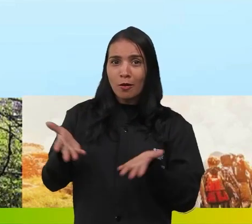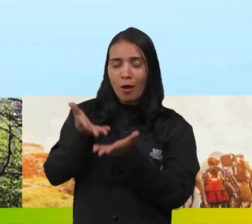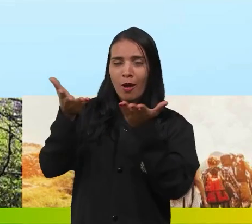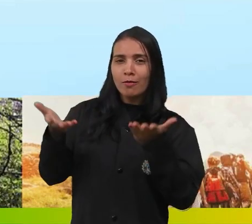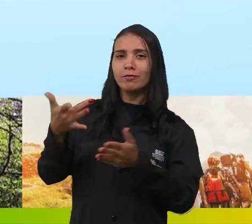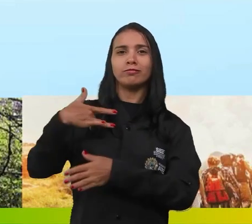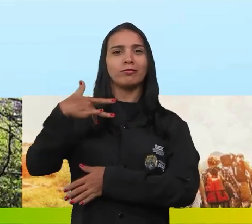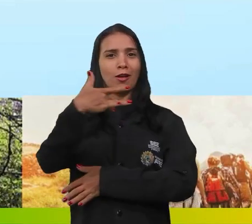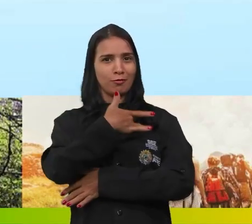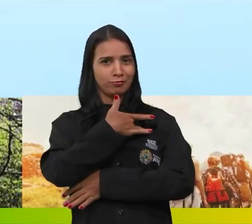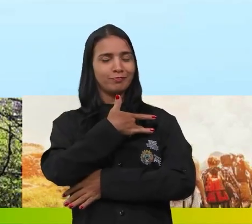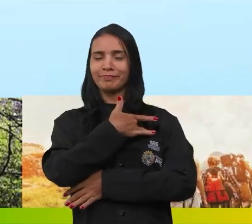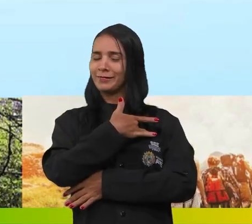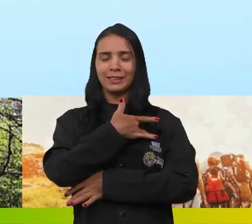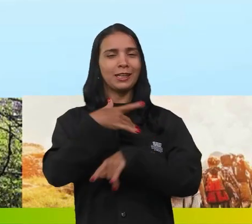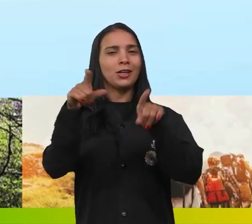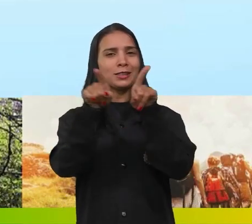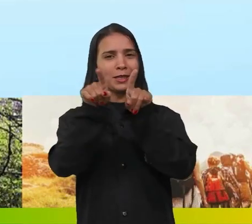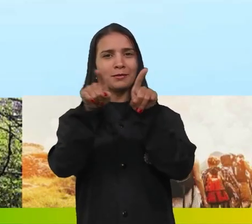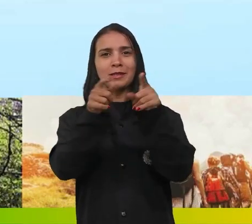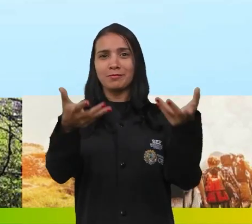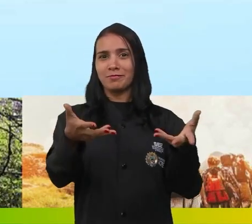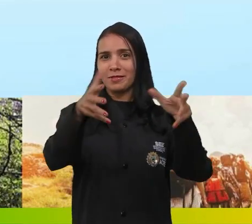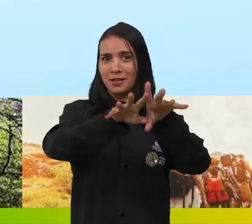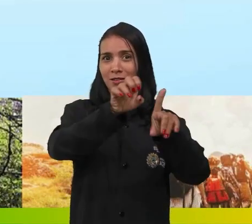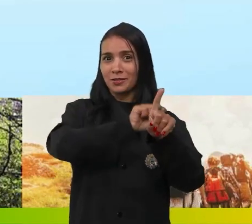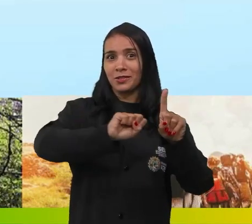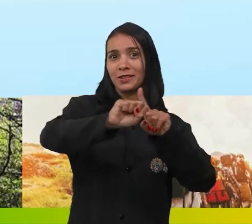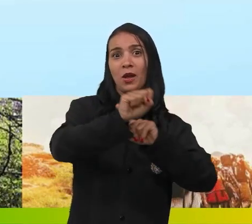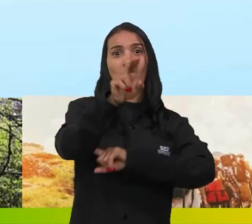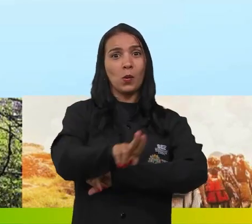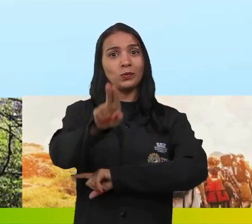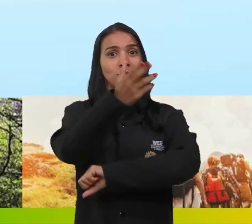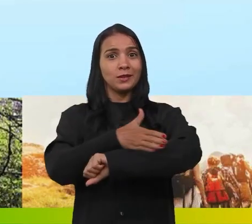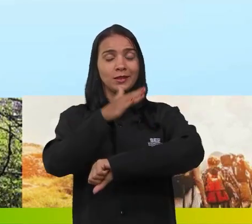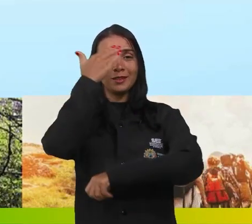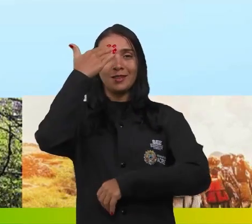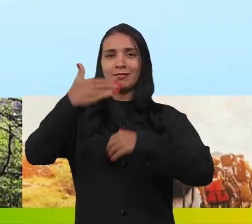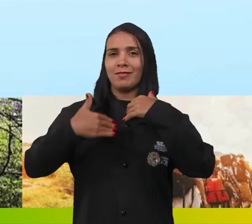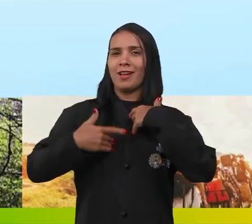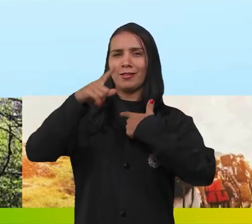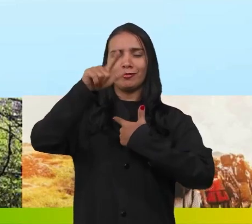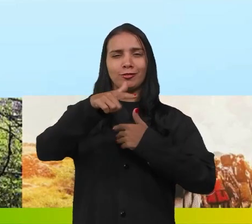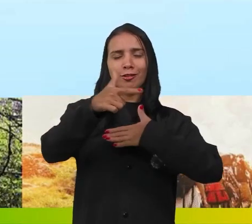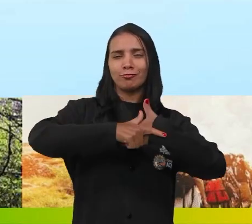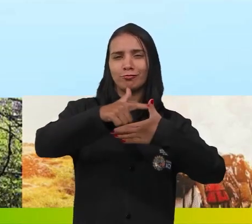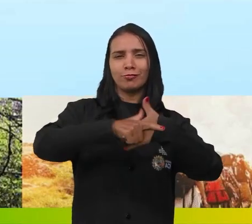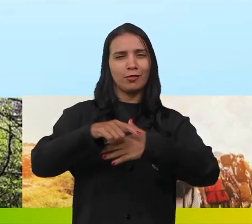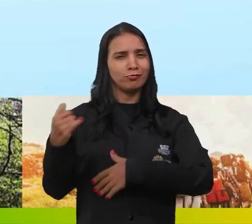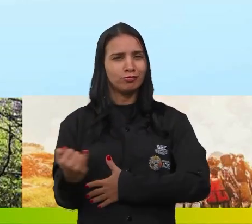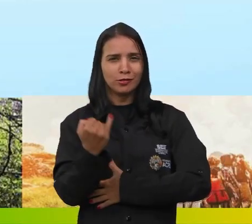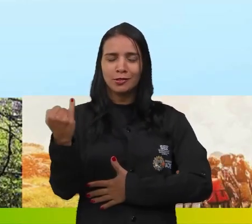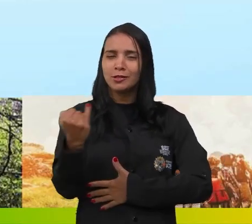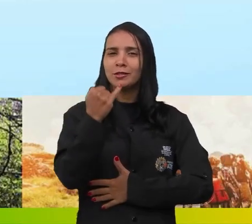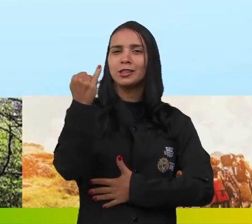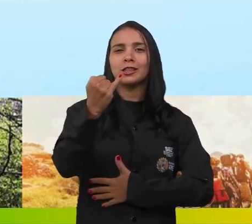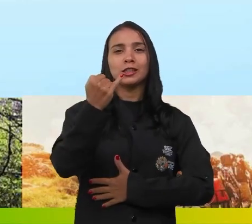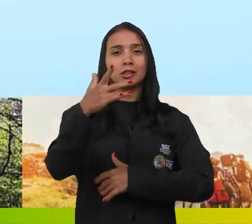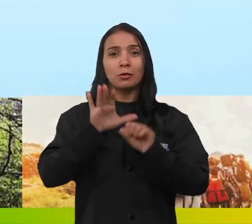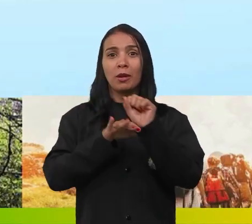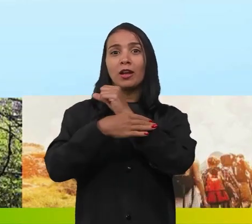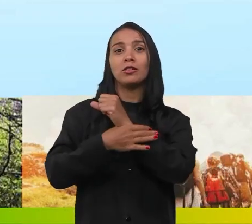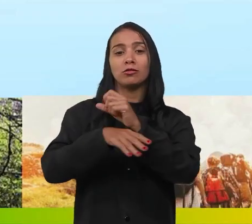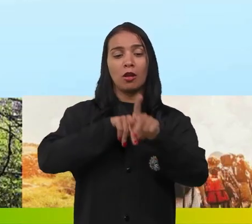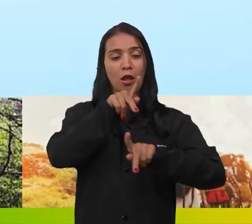também a inclusão social através das práticas corporais. Elas desempenham um papel vital em assegurar que toda a